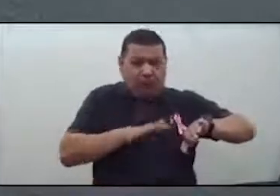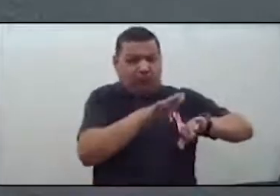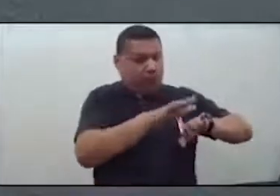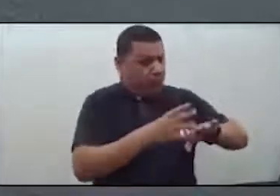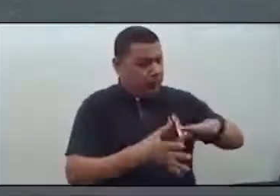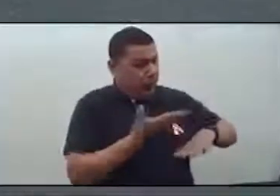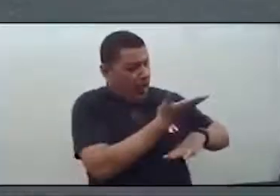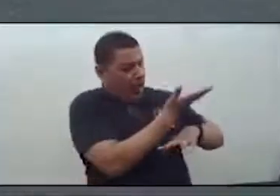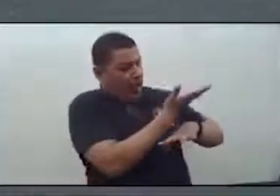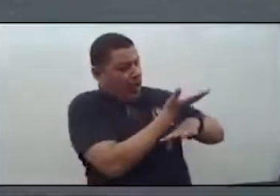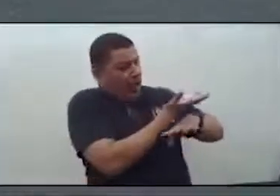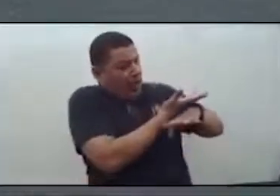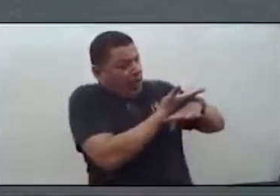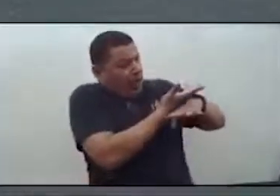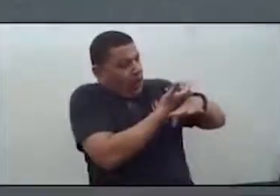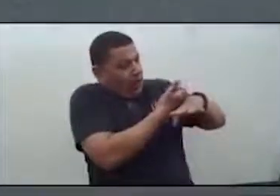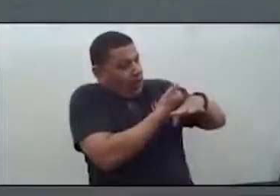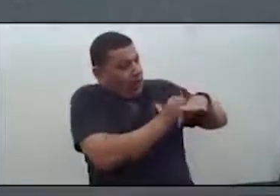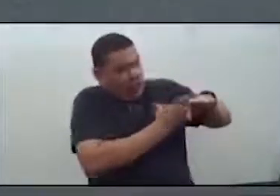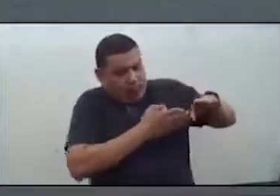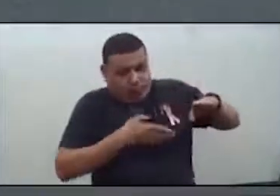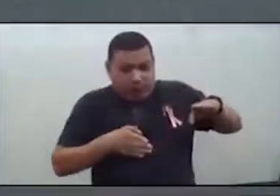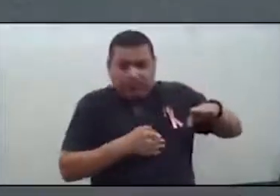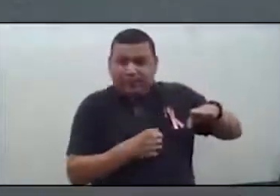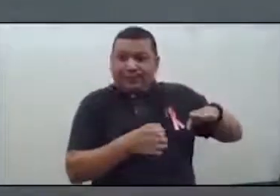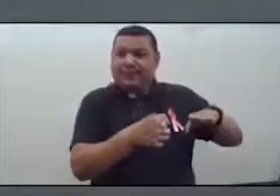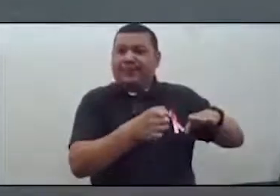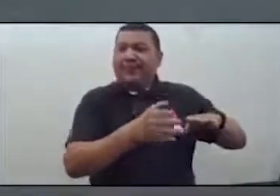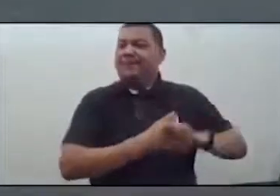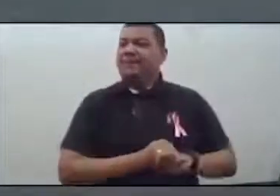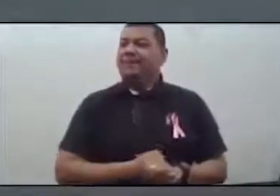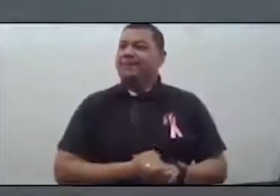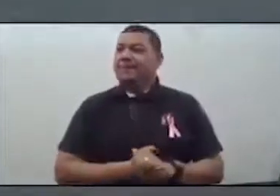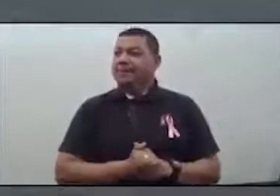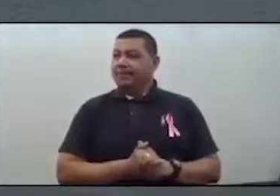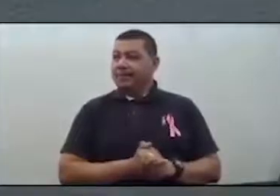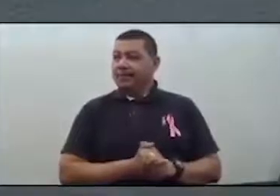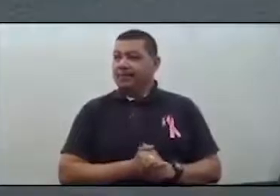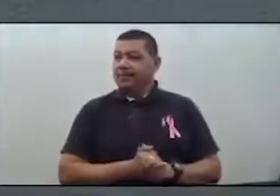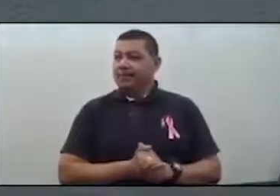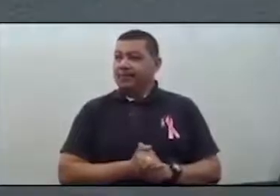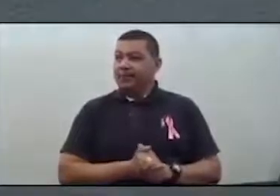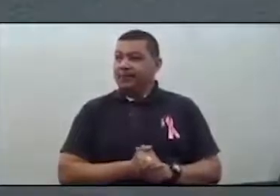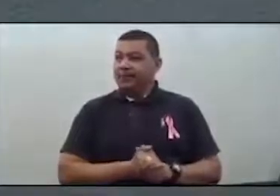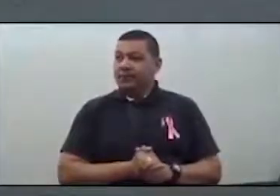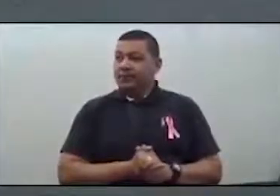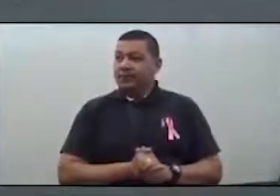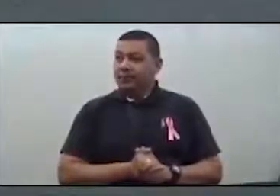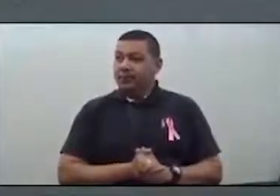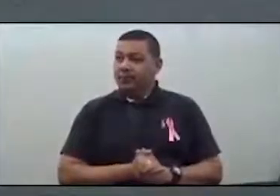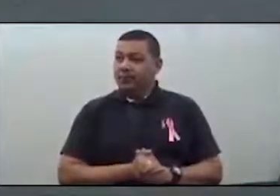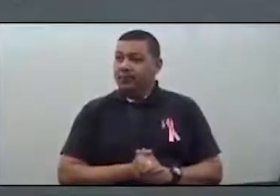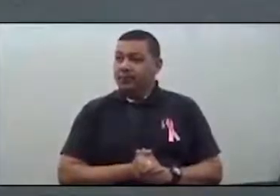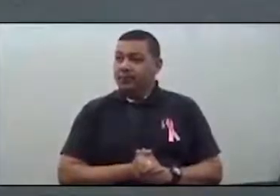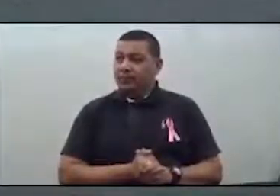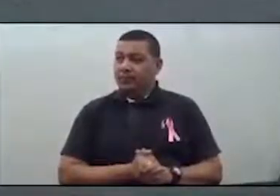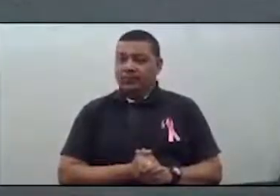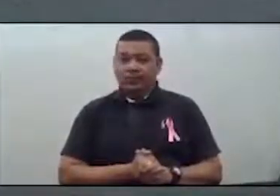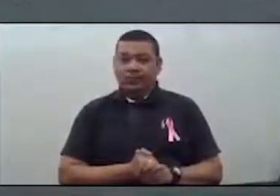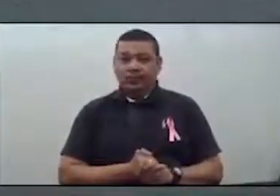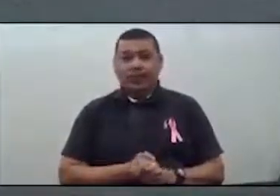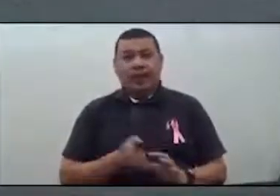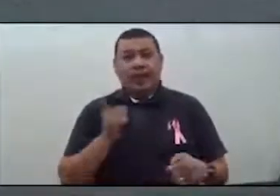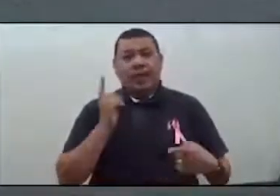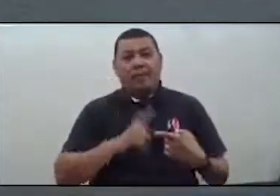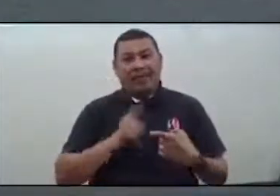fluir. Porque na casa ali da dona Grete, que é vizinha ali do seu Joaquim, a água chega a brotar da cerâmica.